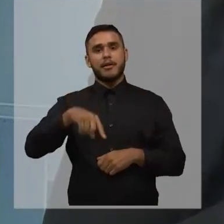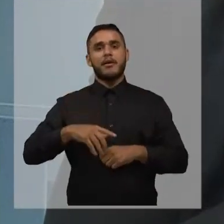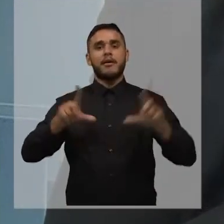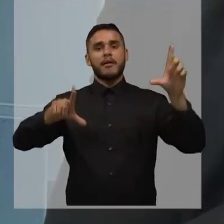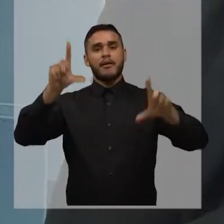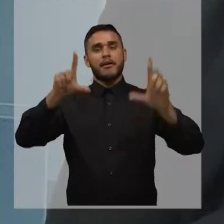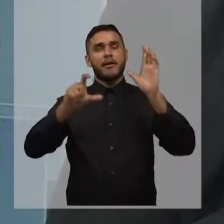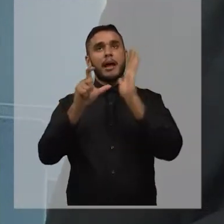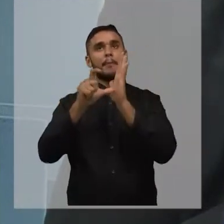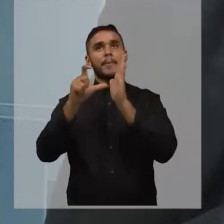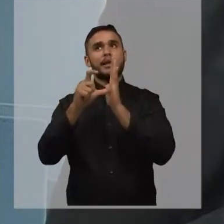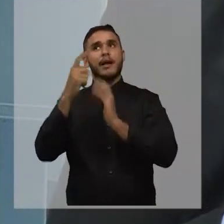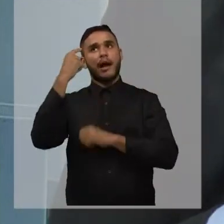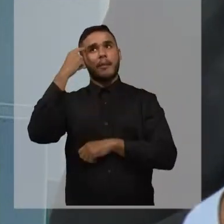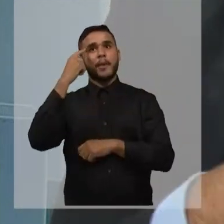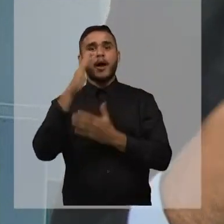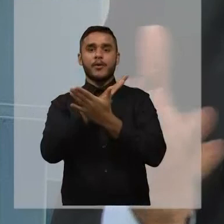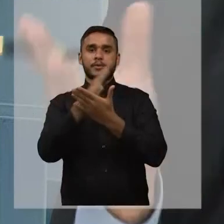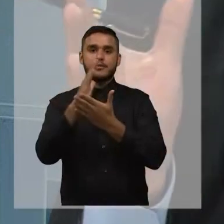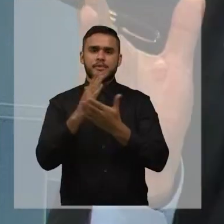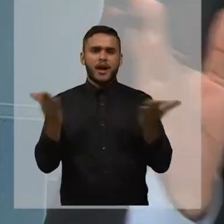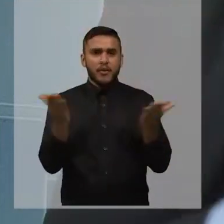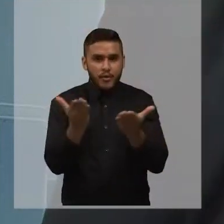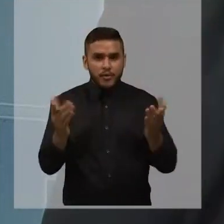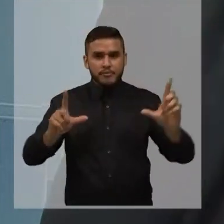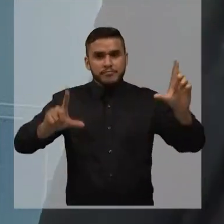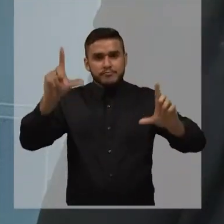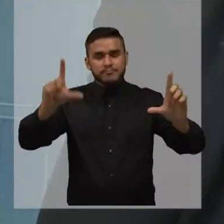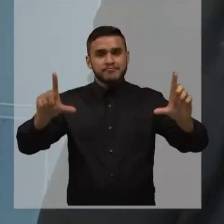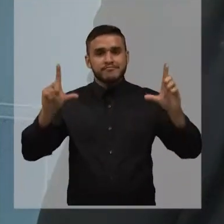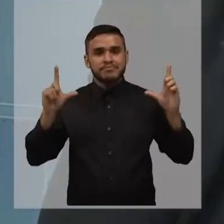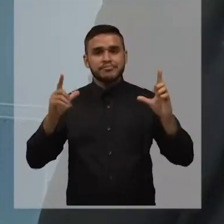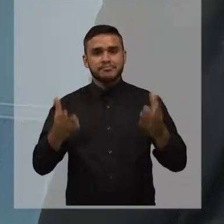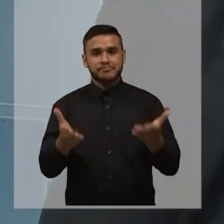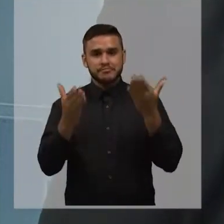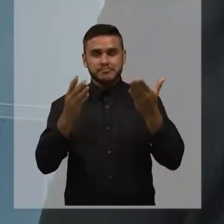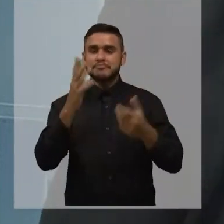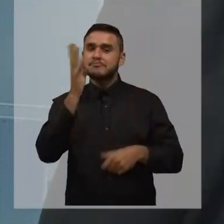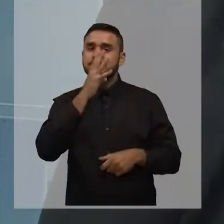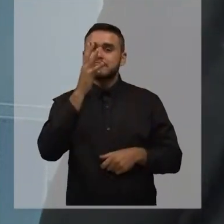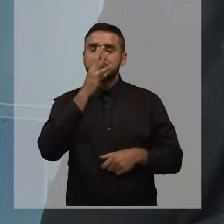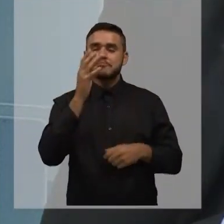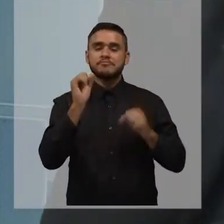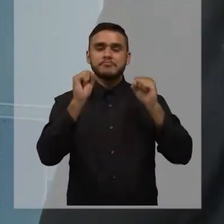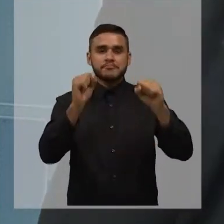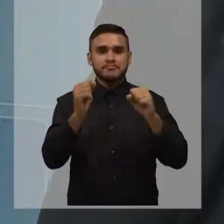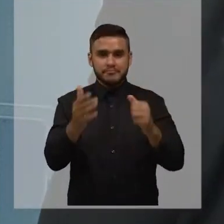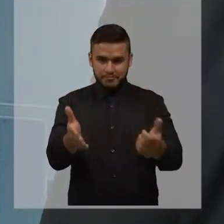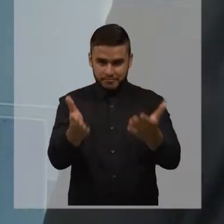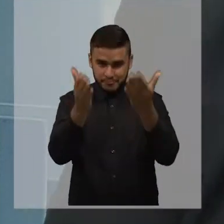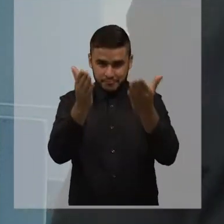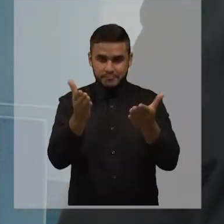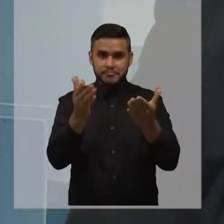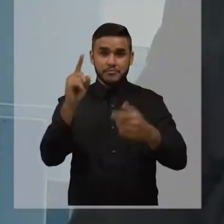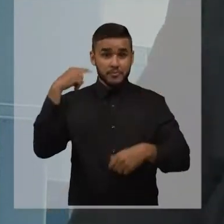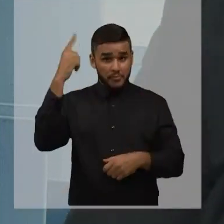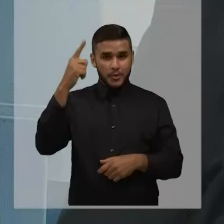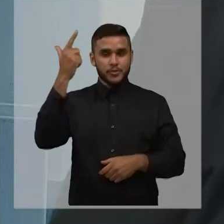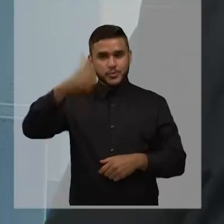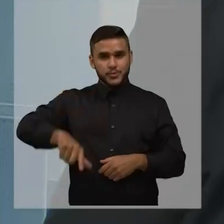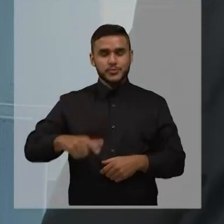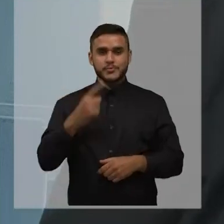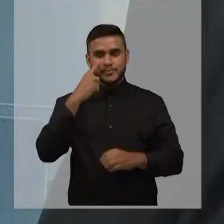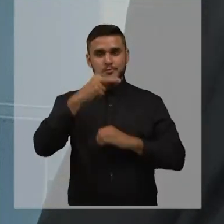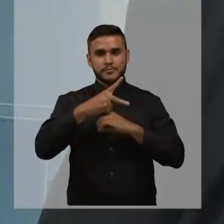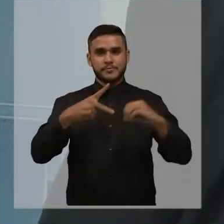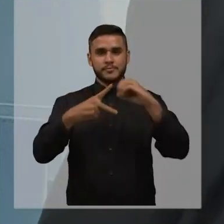na televisão fechada e na aberta. Agora nós estamos na aberta mesmo, para você, livre na sua televisão aberta e digital. E eu volto na próxima semana, se Deus quiser,